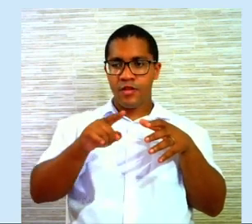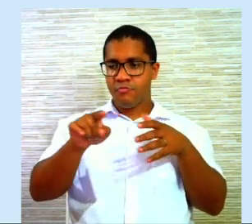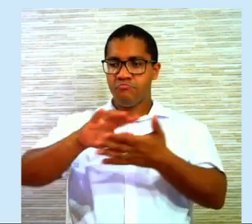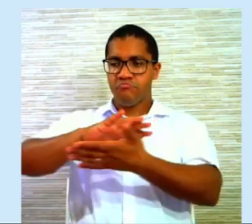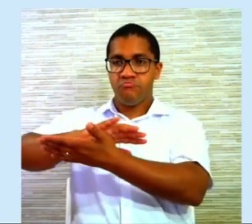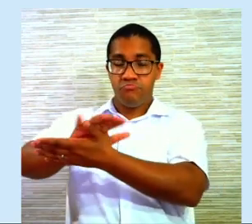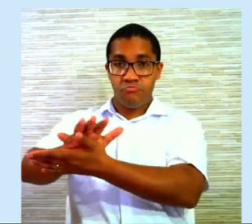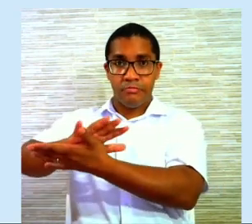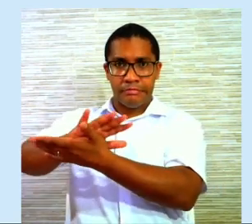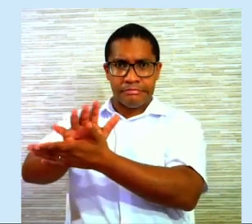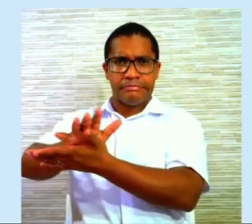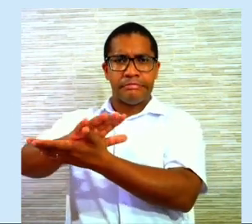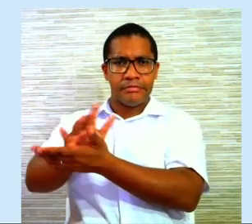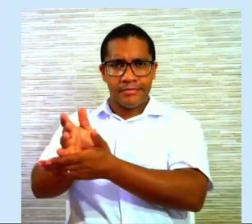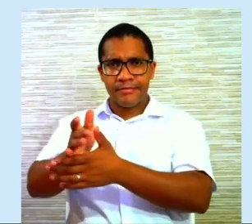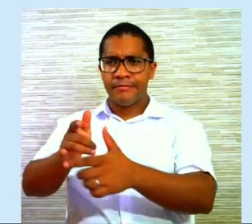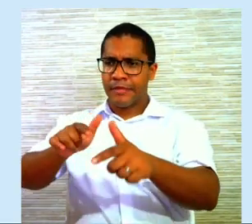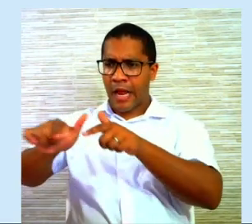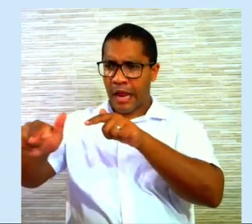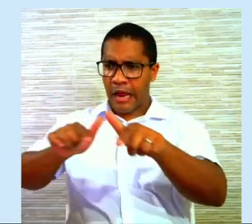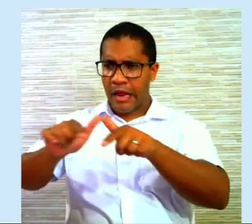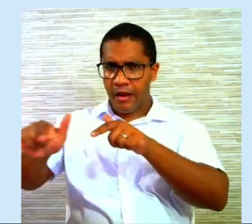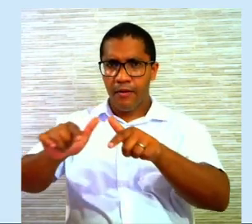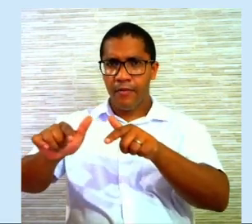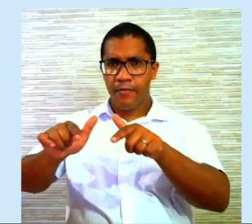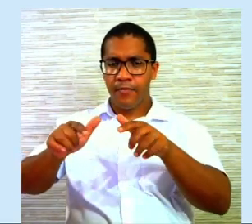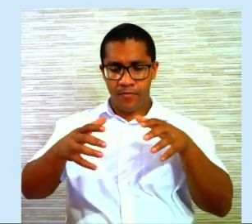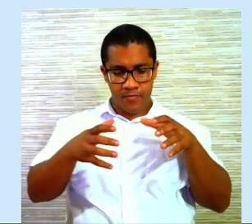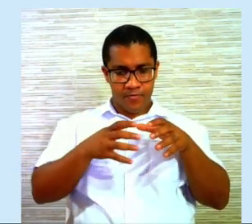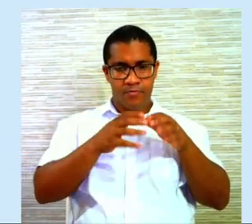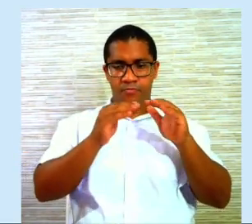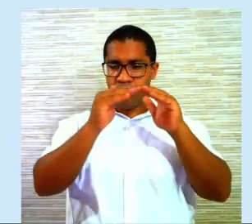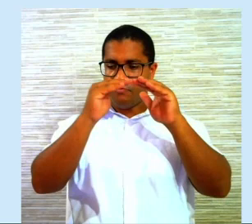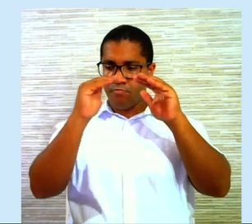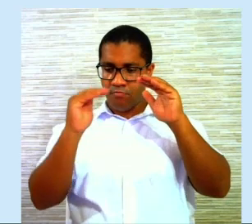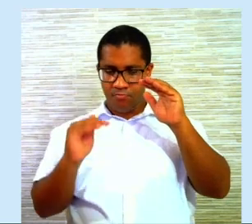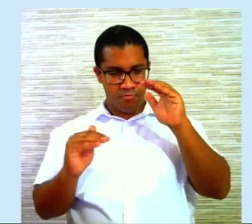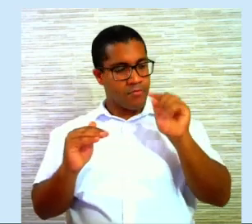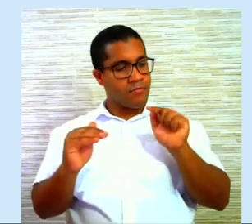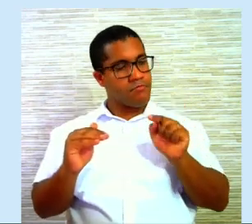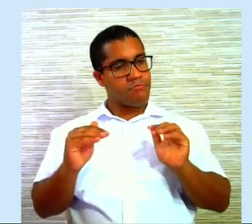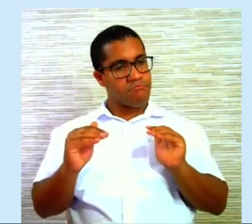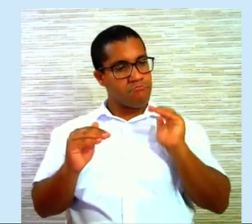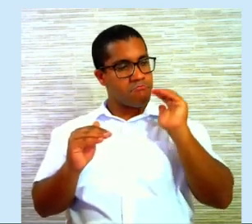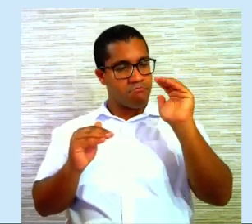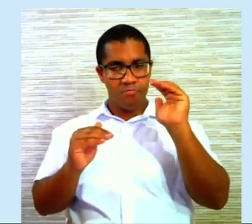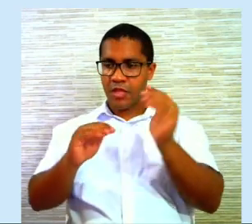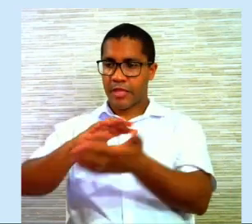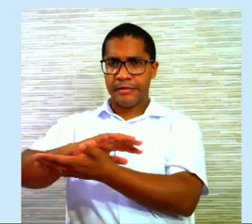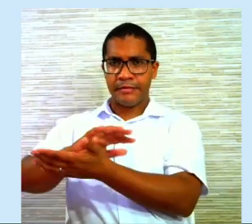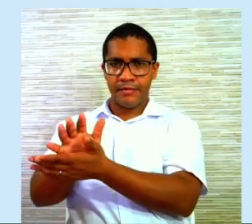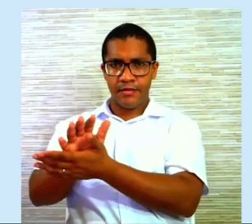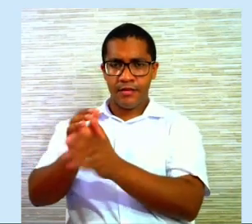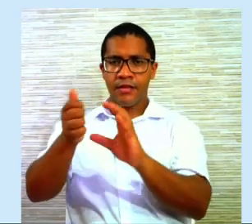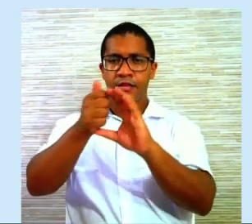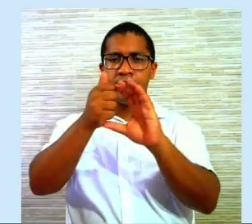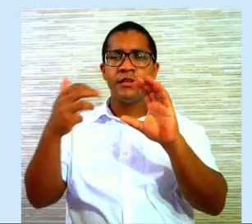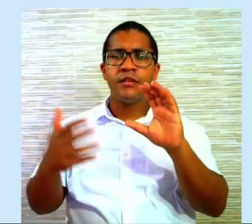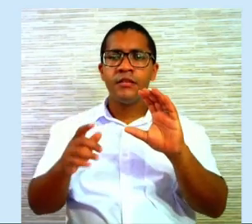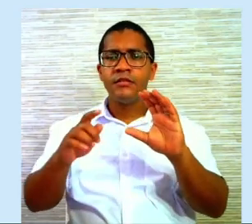continuamente da exploração de outra classe. É possivelmente, aí vocês se entendem. O que é que vai